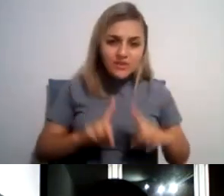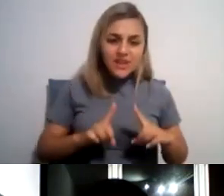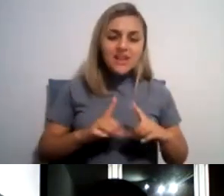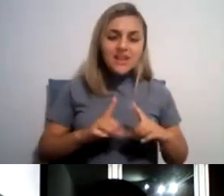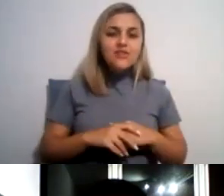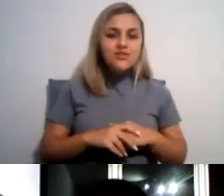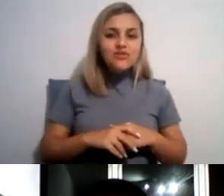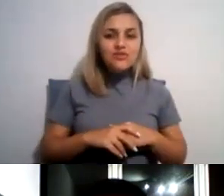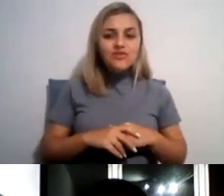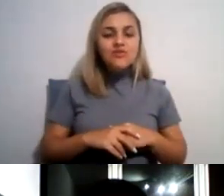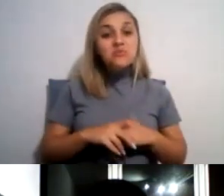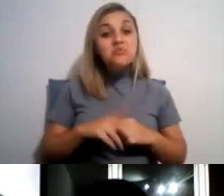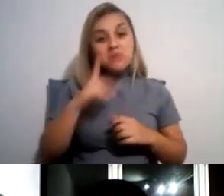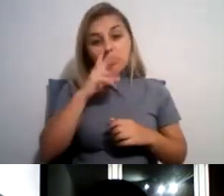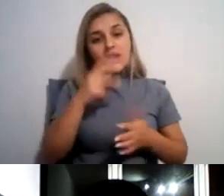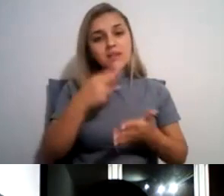de causa mesmo, né?